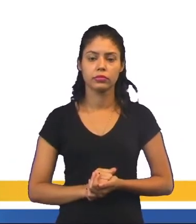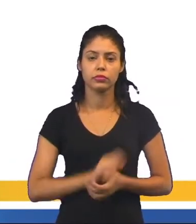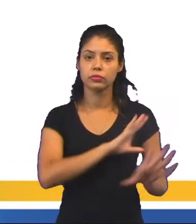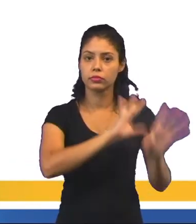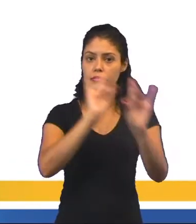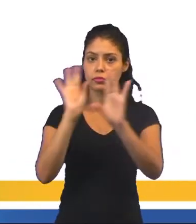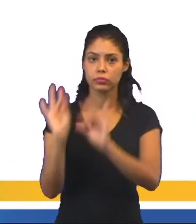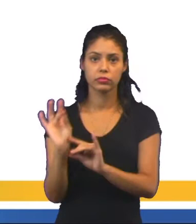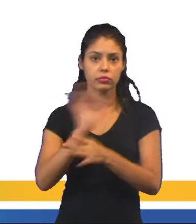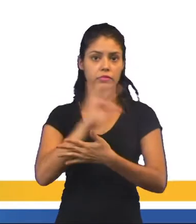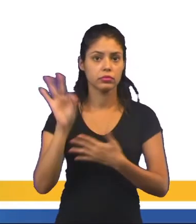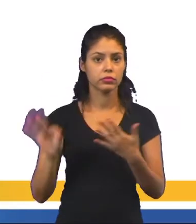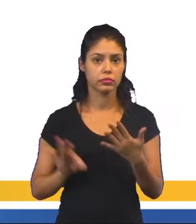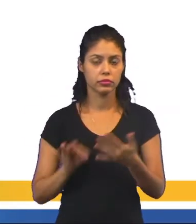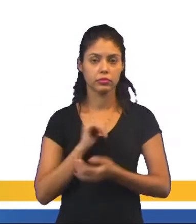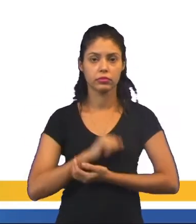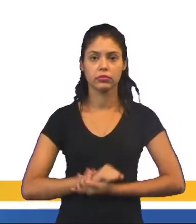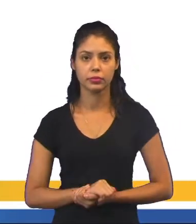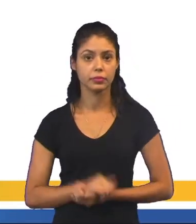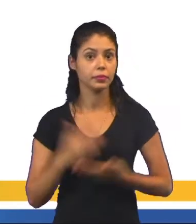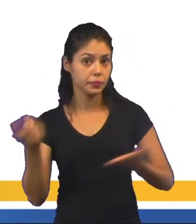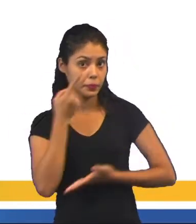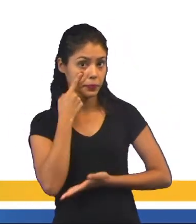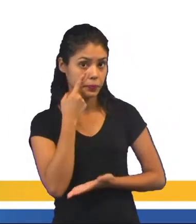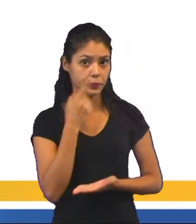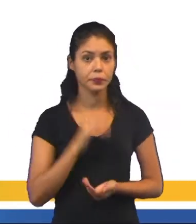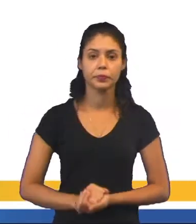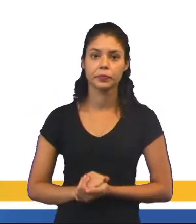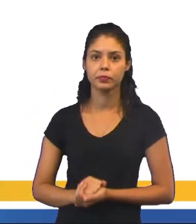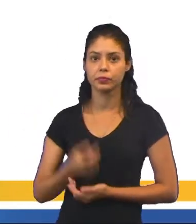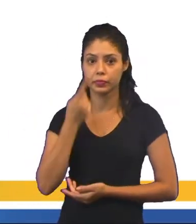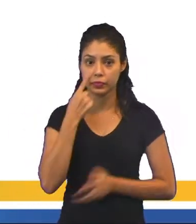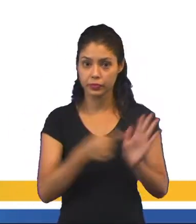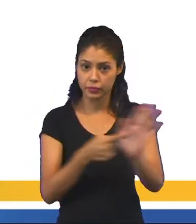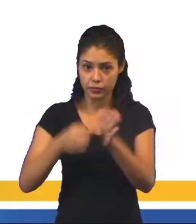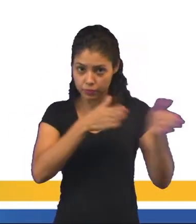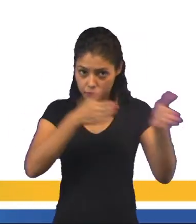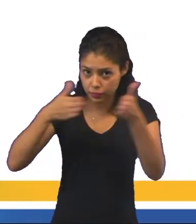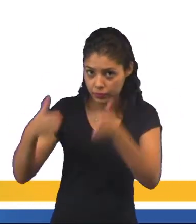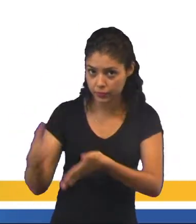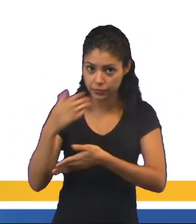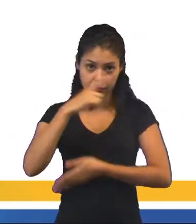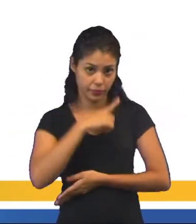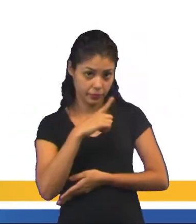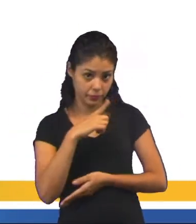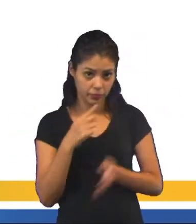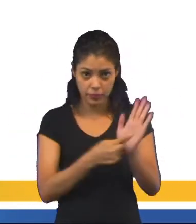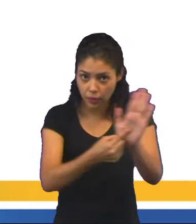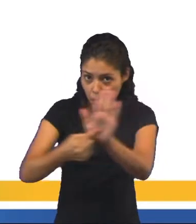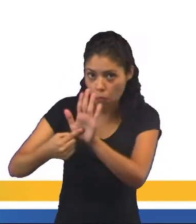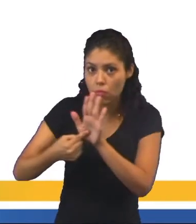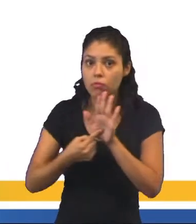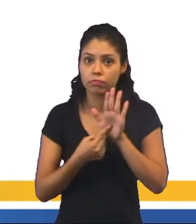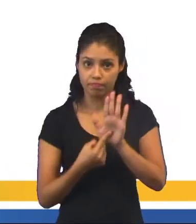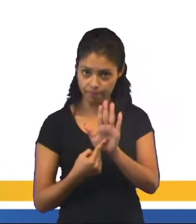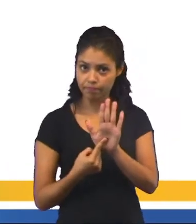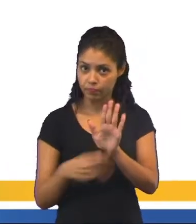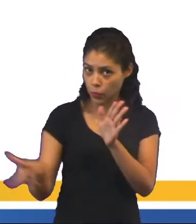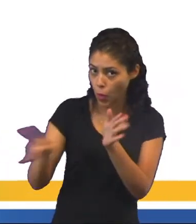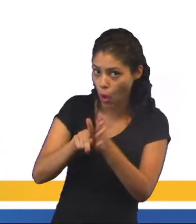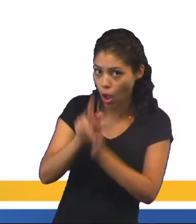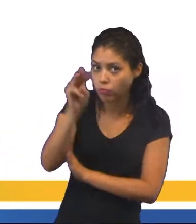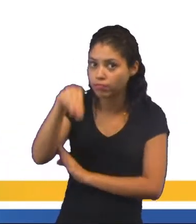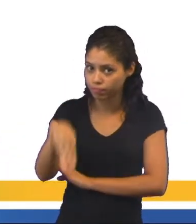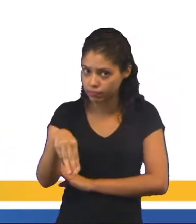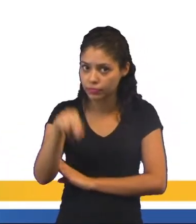determinados cada um dos seus elementos. Então, olha só, pessoal, olhando essa parte aí, nós temos uma demonstração de uma